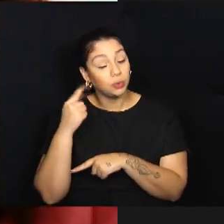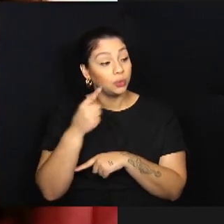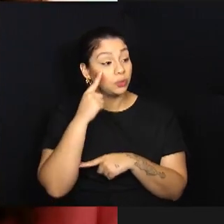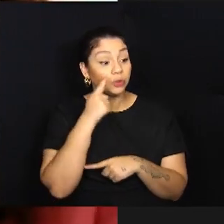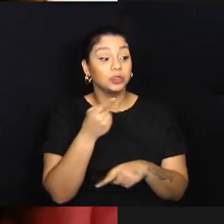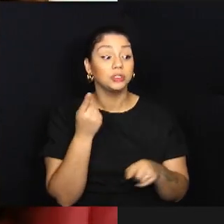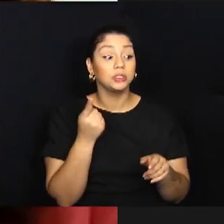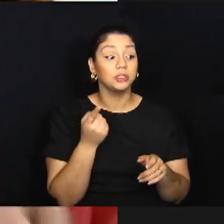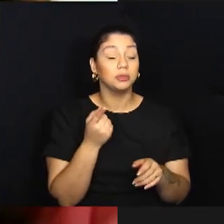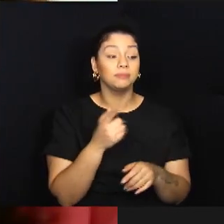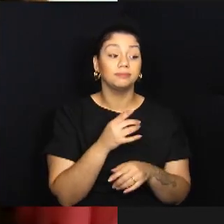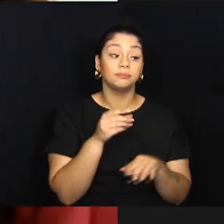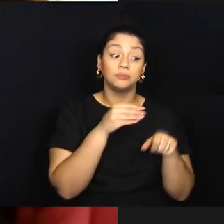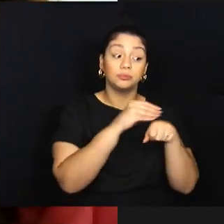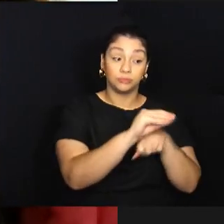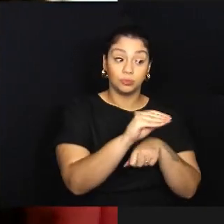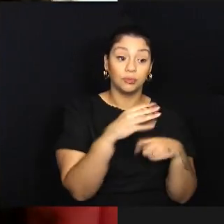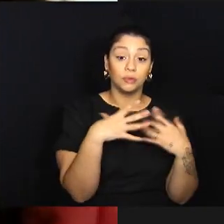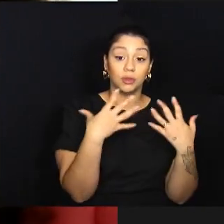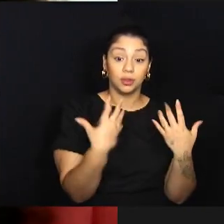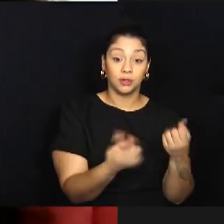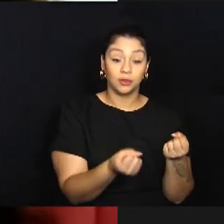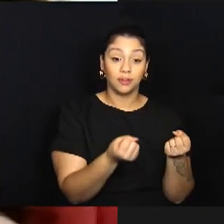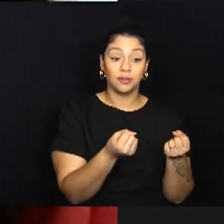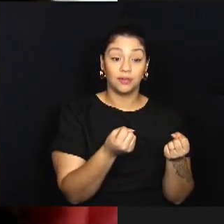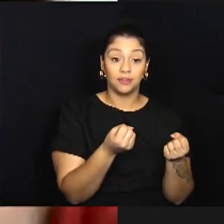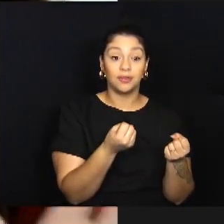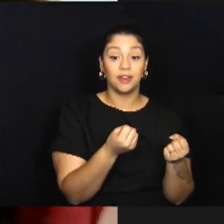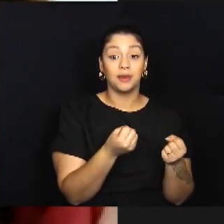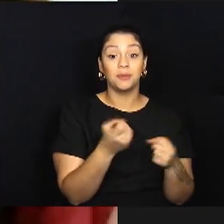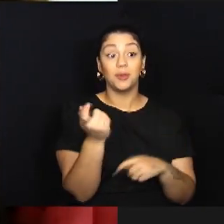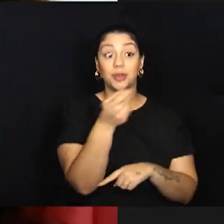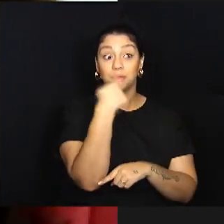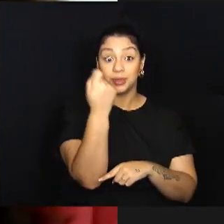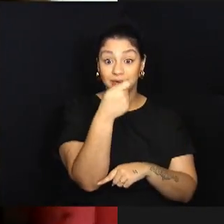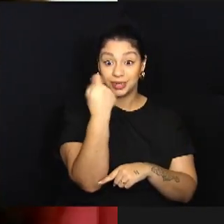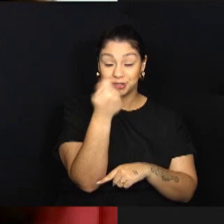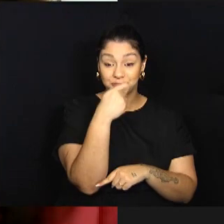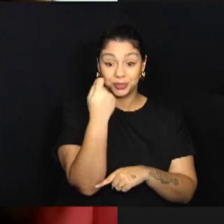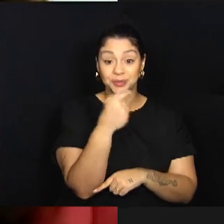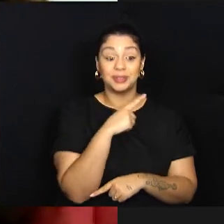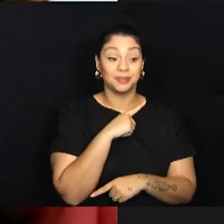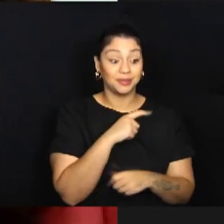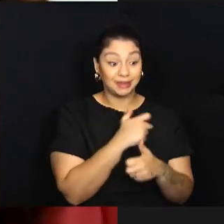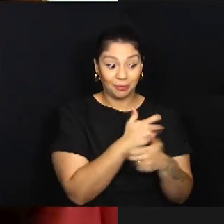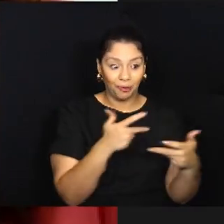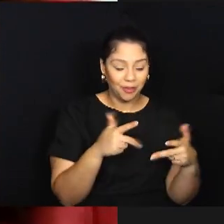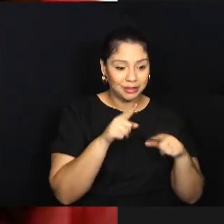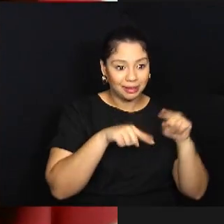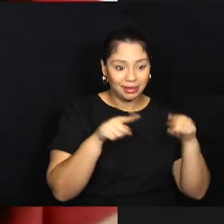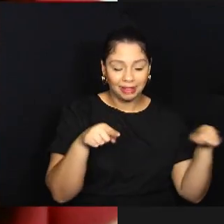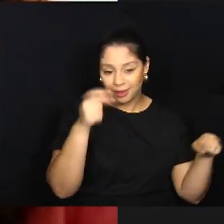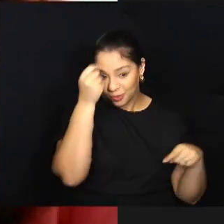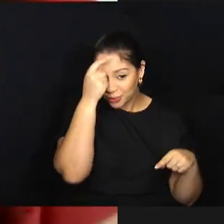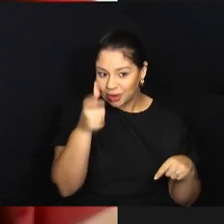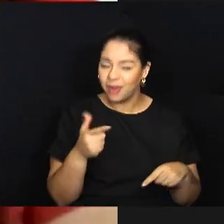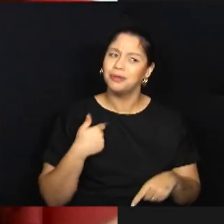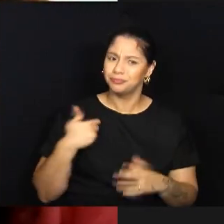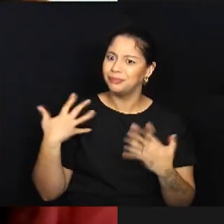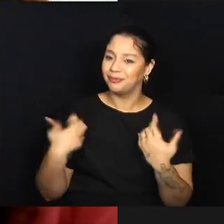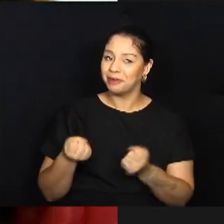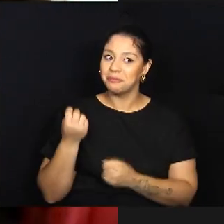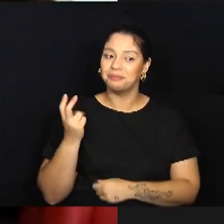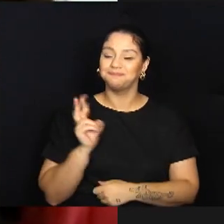Grande do Sul, atrás dos rastros de Érico Veríssimo. E a doida embarcou, gostei, falei, não, vamos lá. E foi assim que a